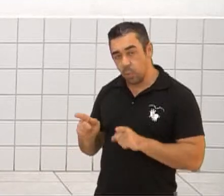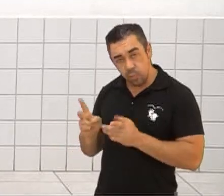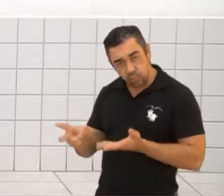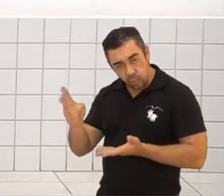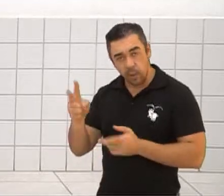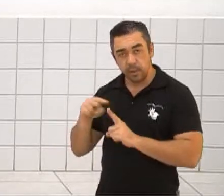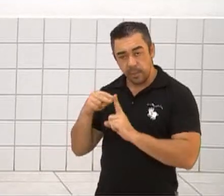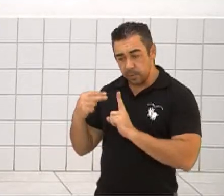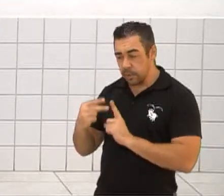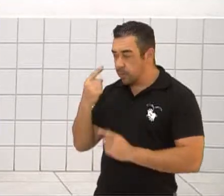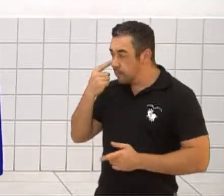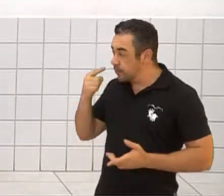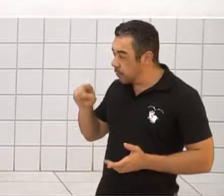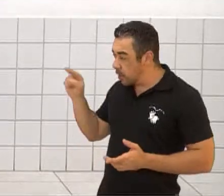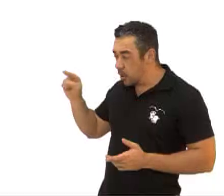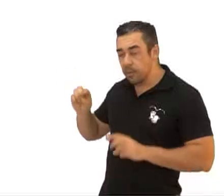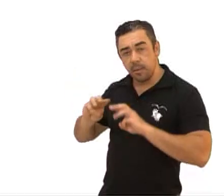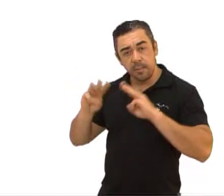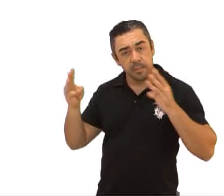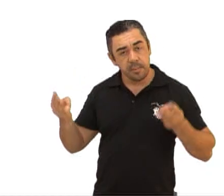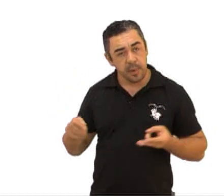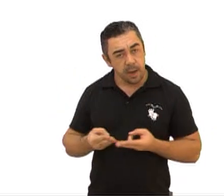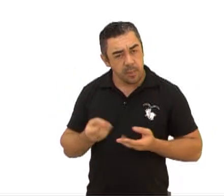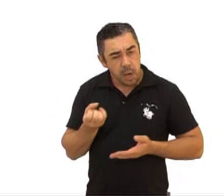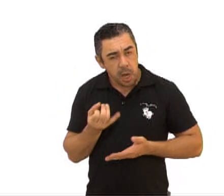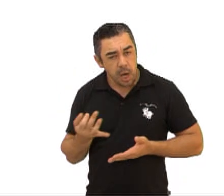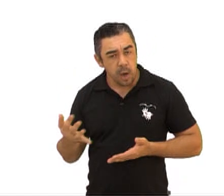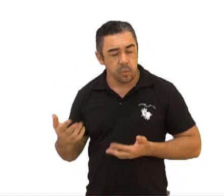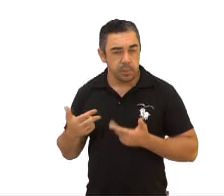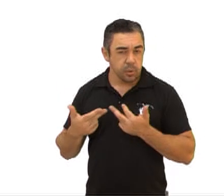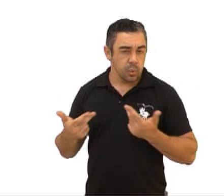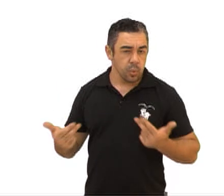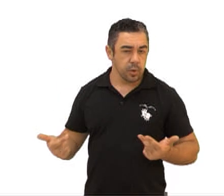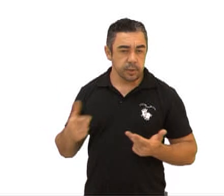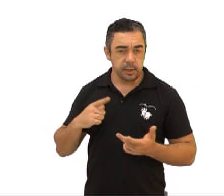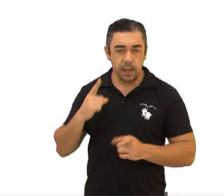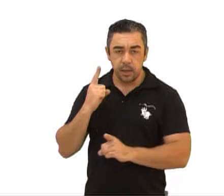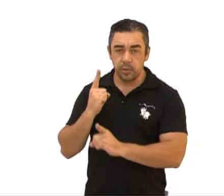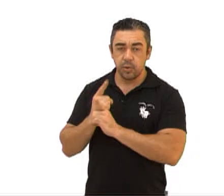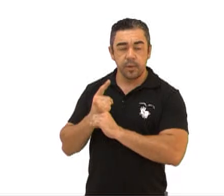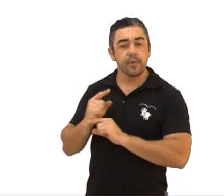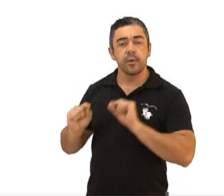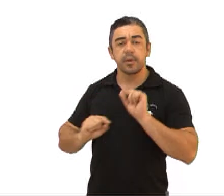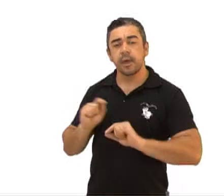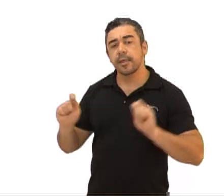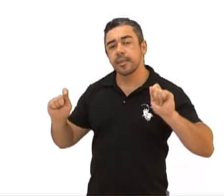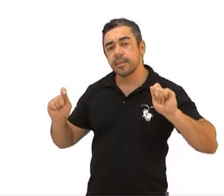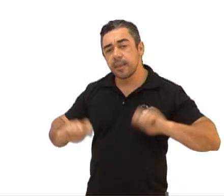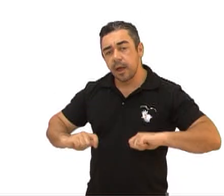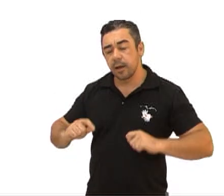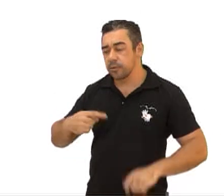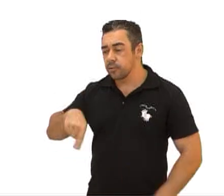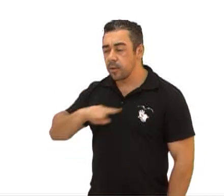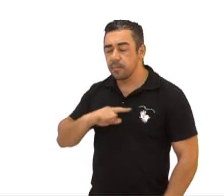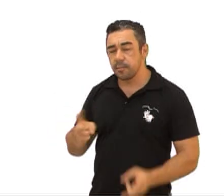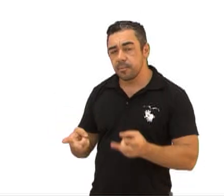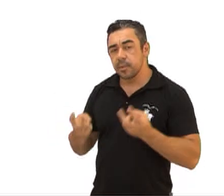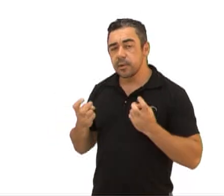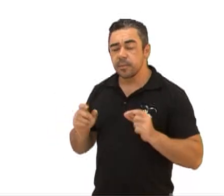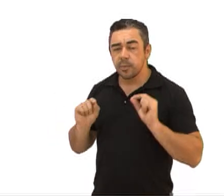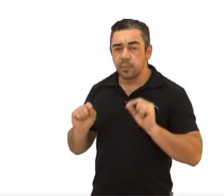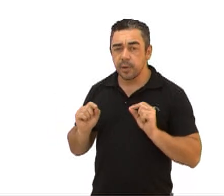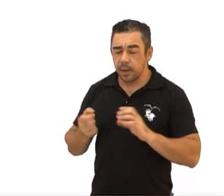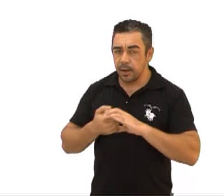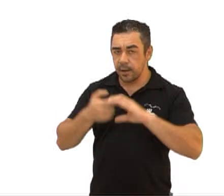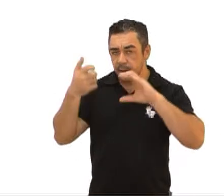gente pode puxar é, através desse mapinha, alguns elementos que identificam e nos possibilitam a percepção de